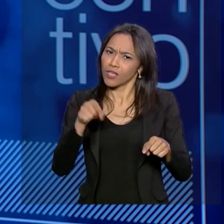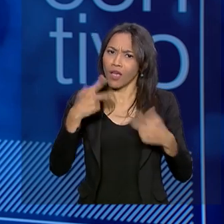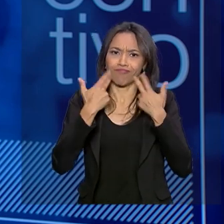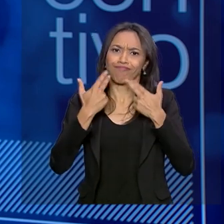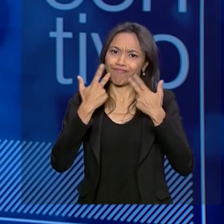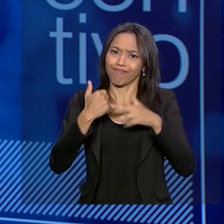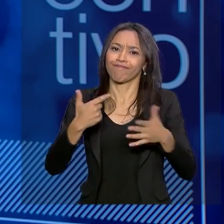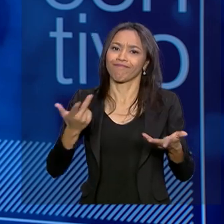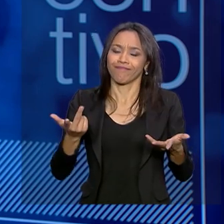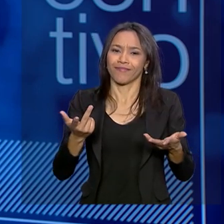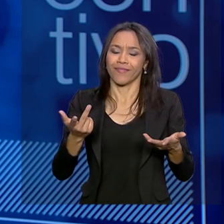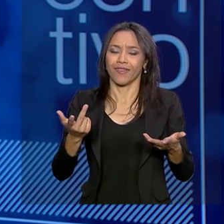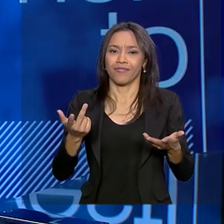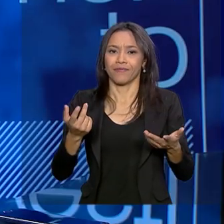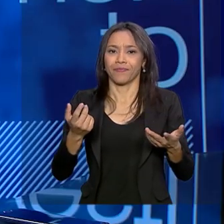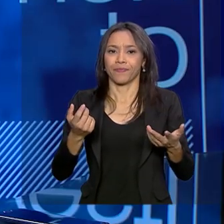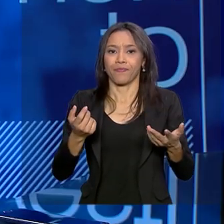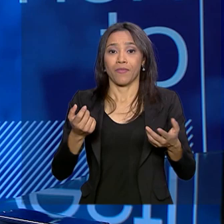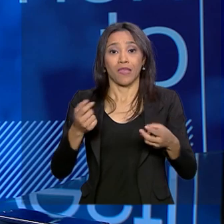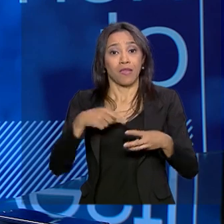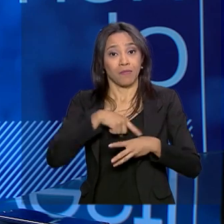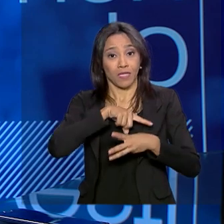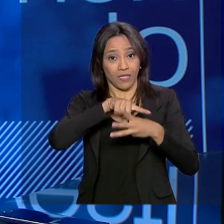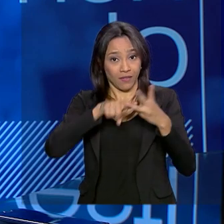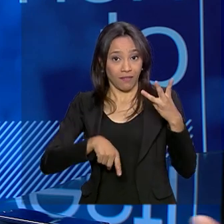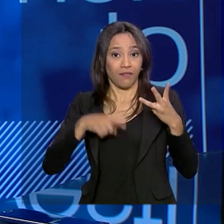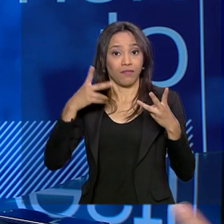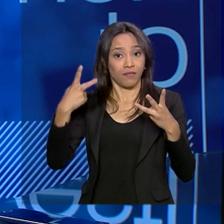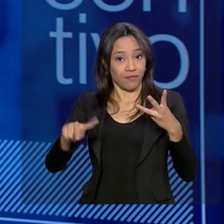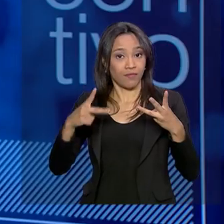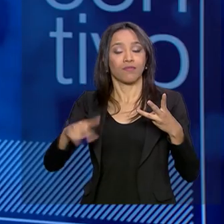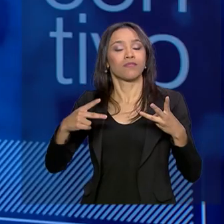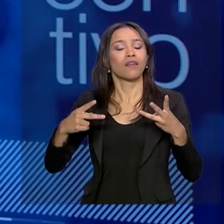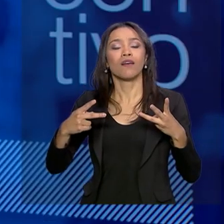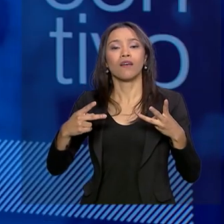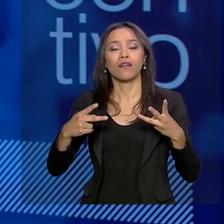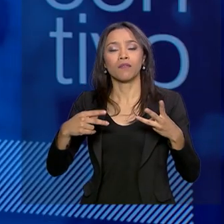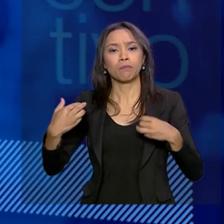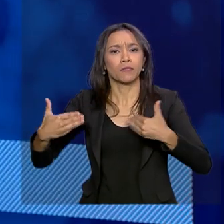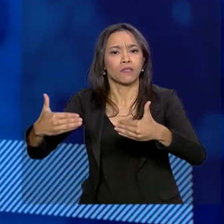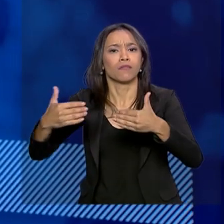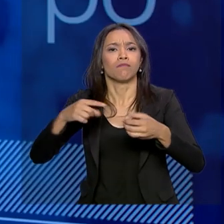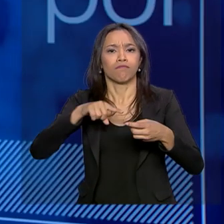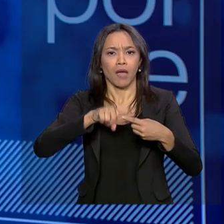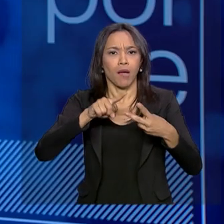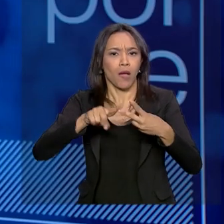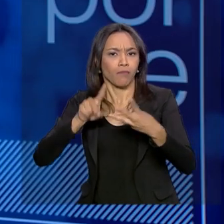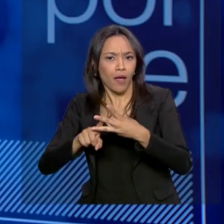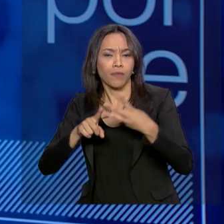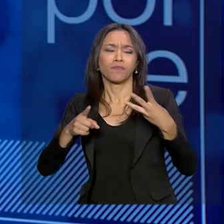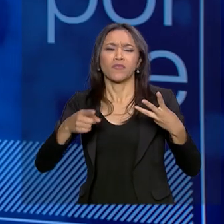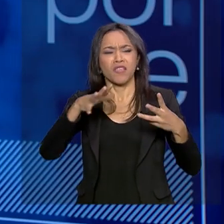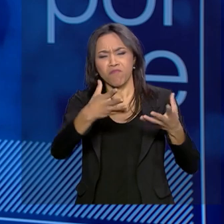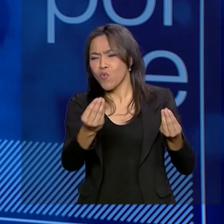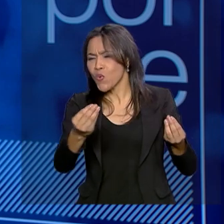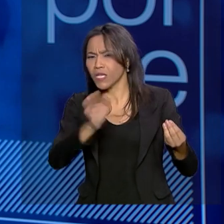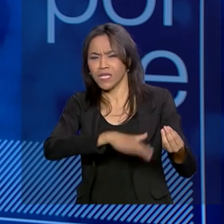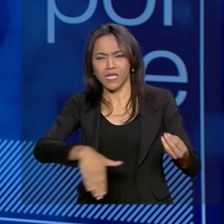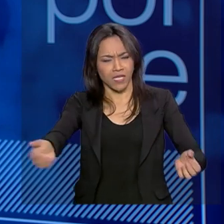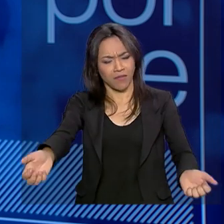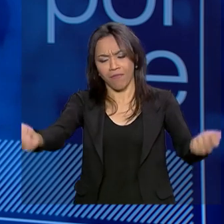para as três pastas, né? E que vai juntar um monte de criançada lá para poder